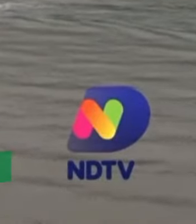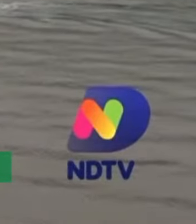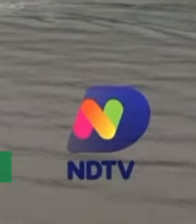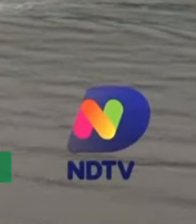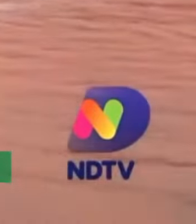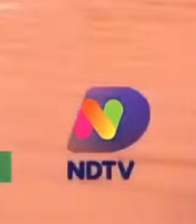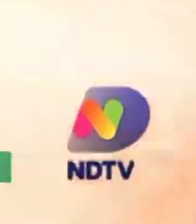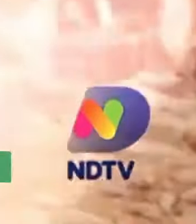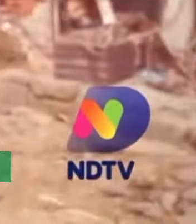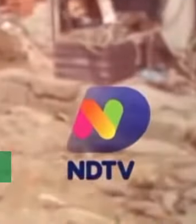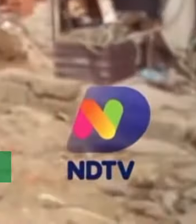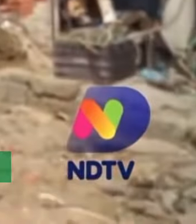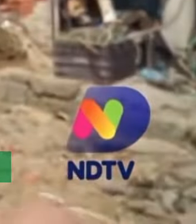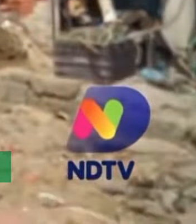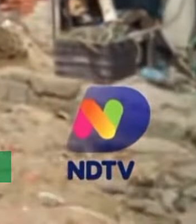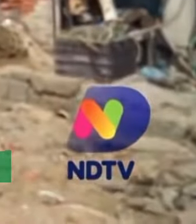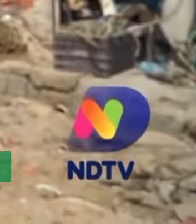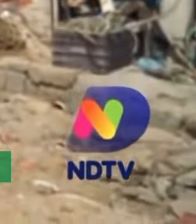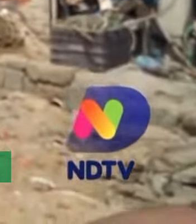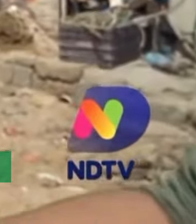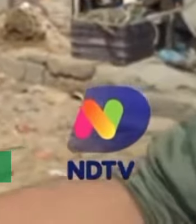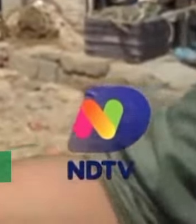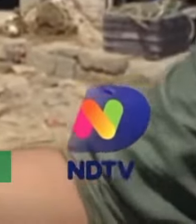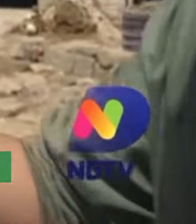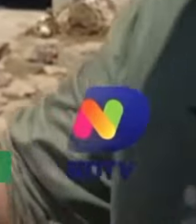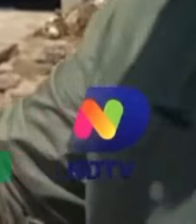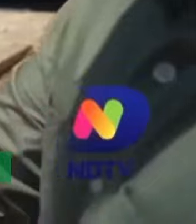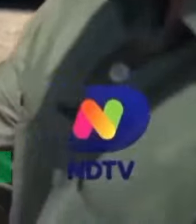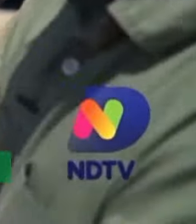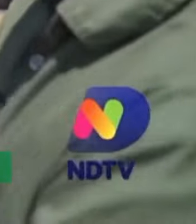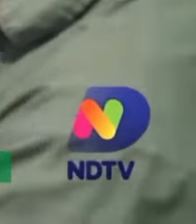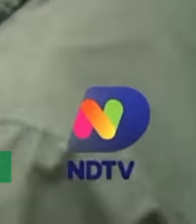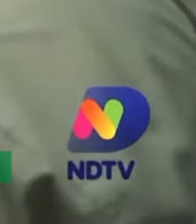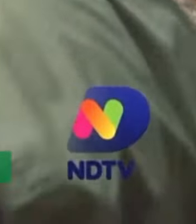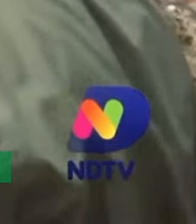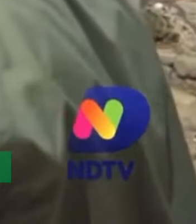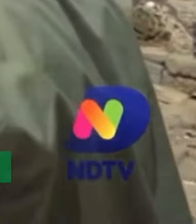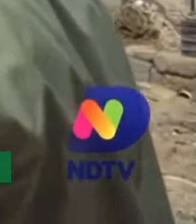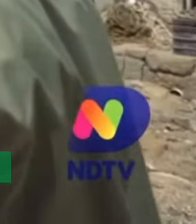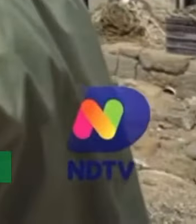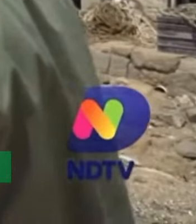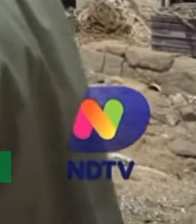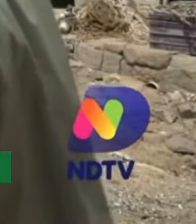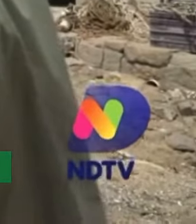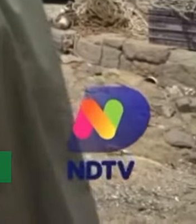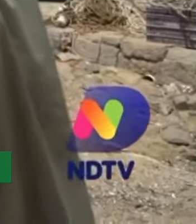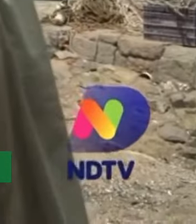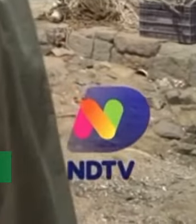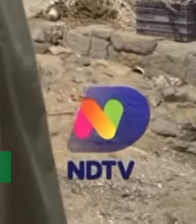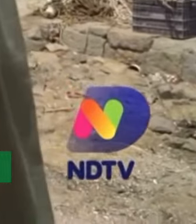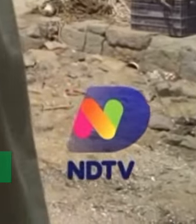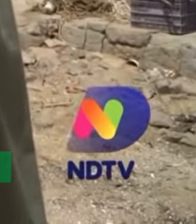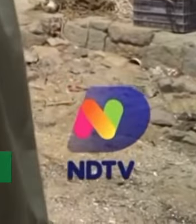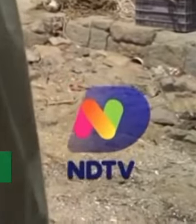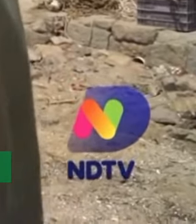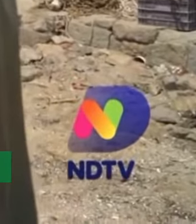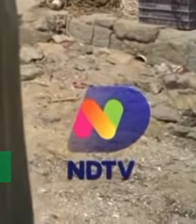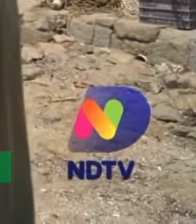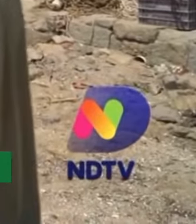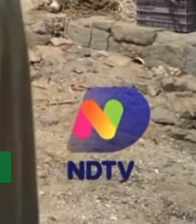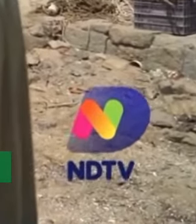do estado. Agora, vendo esse produto aqui, para onde que ele vai exatamente? No que ele é utilizado,